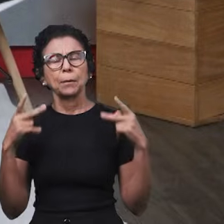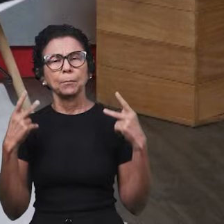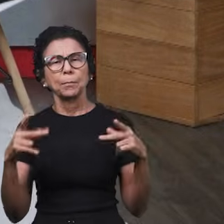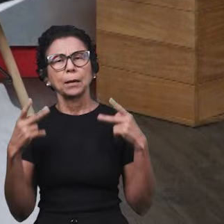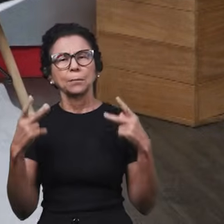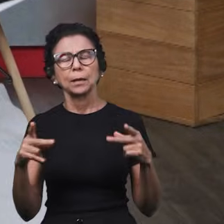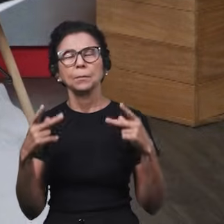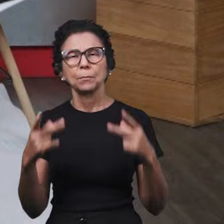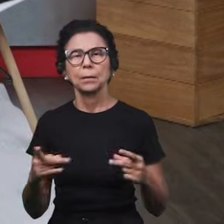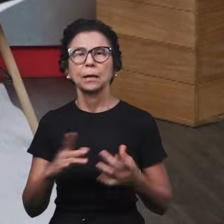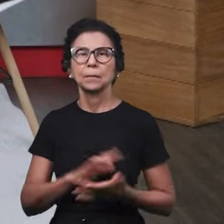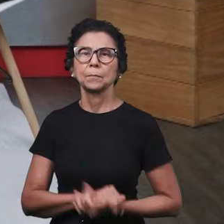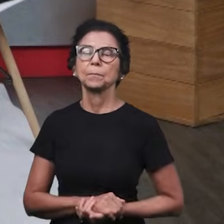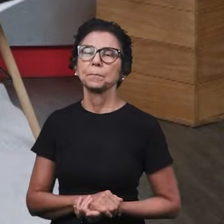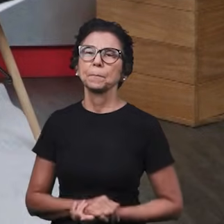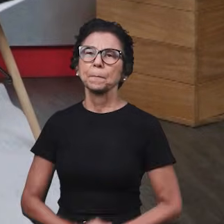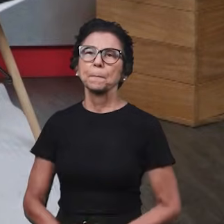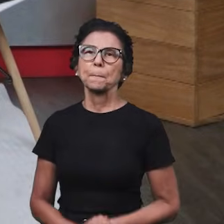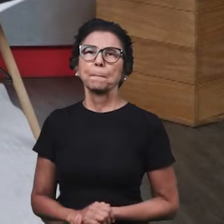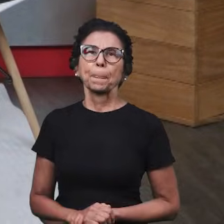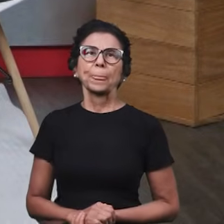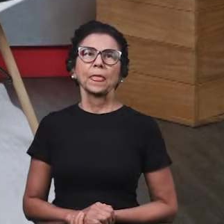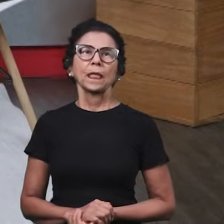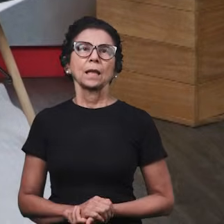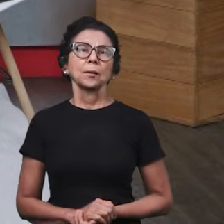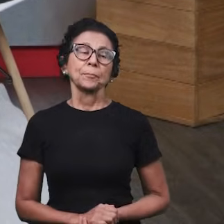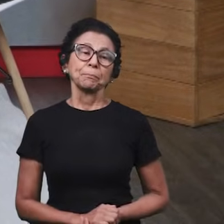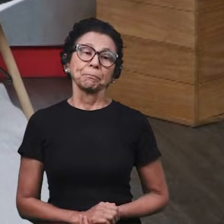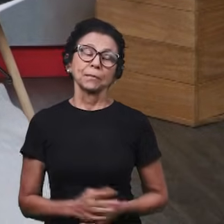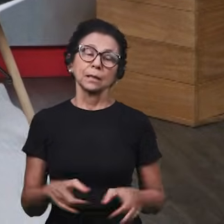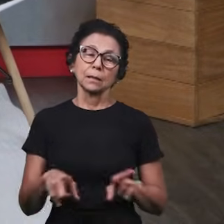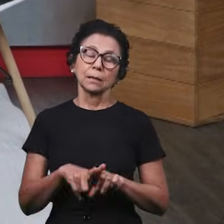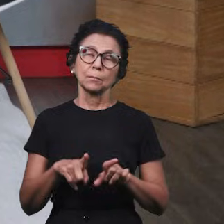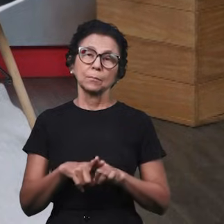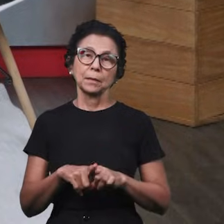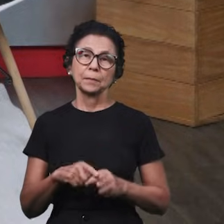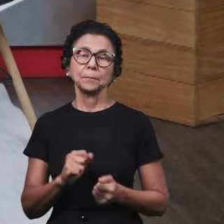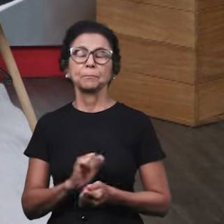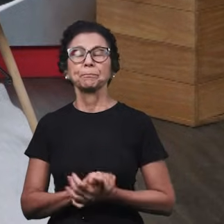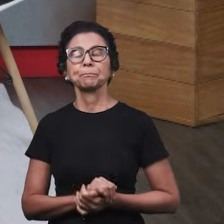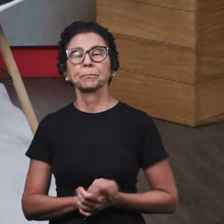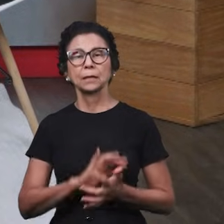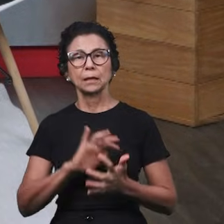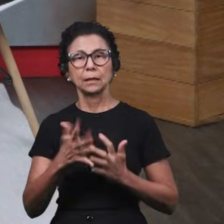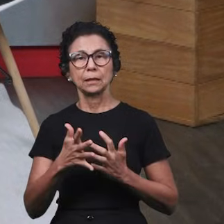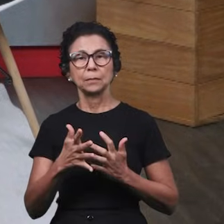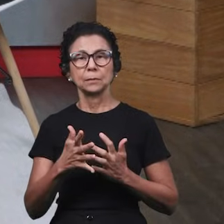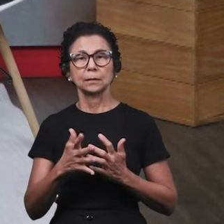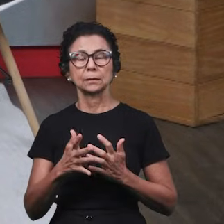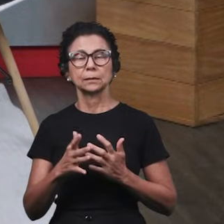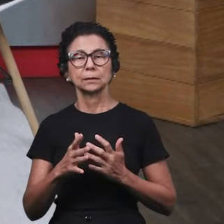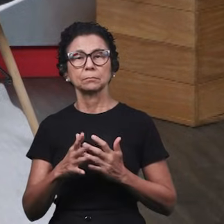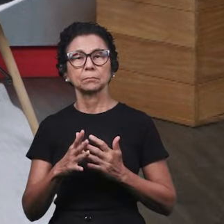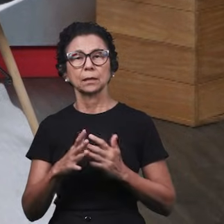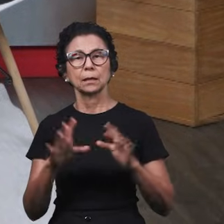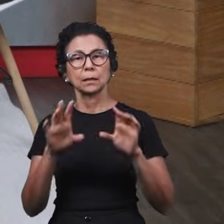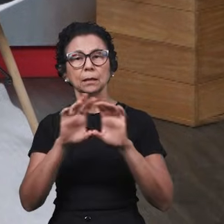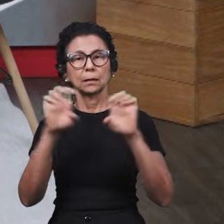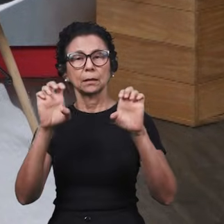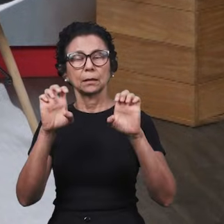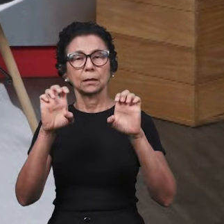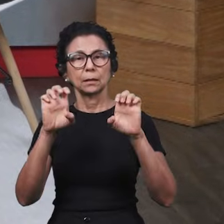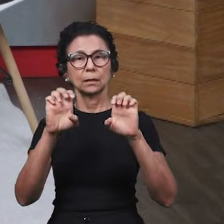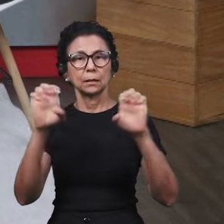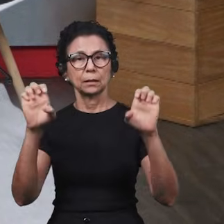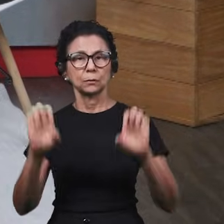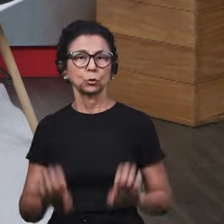a Libras não tem a mesma estrutura, Sim. né, Uhum. do português. Então, assim, irmãos, a dica